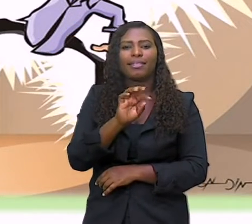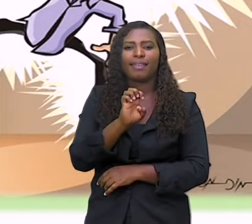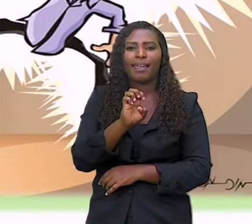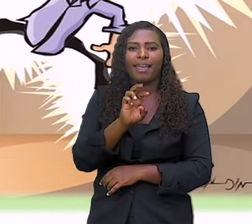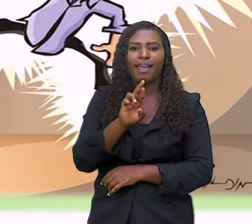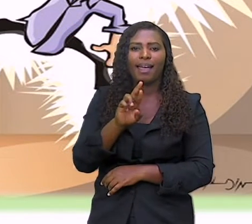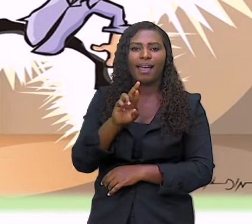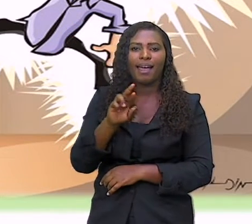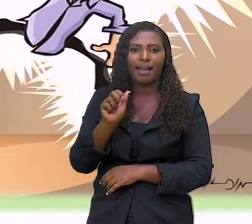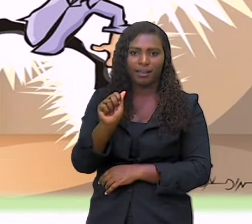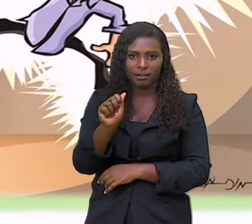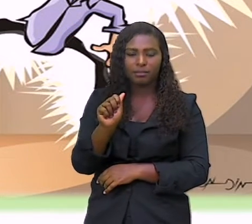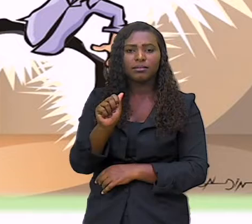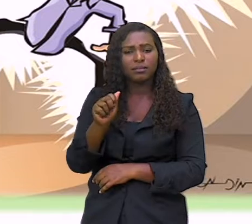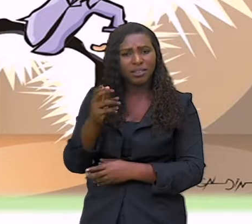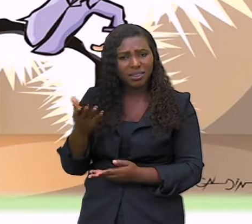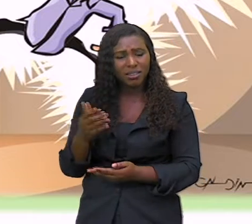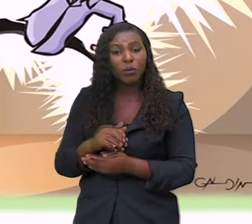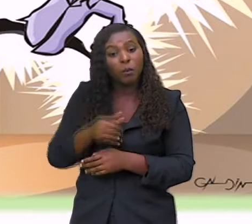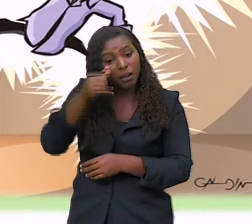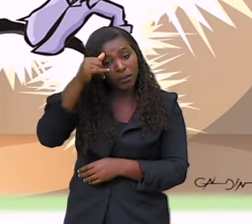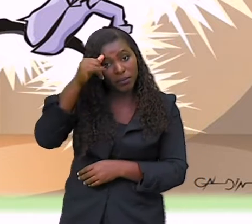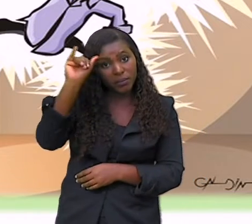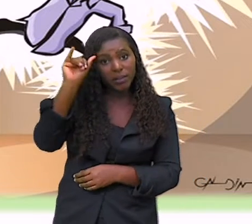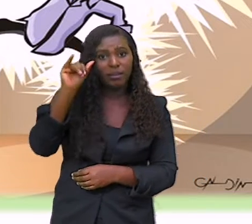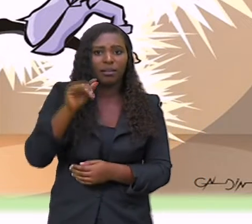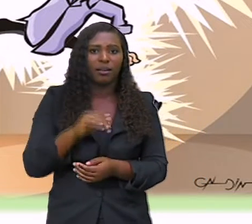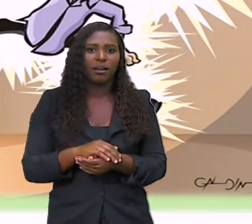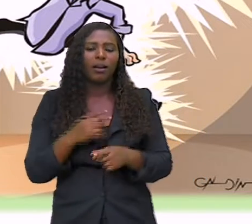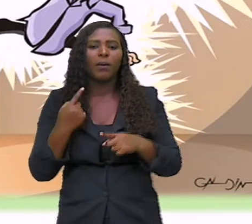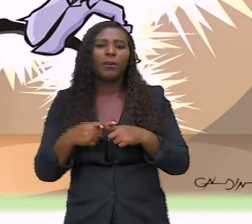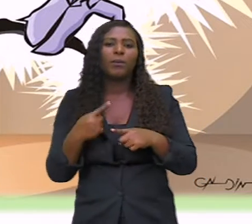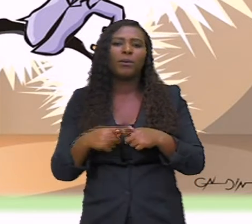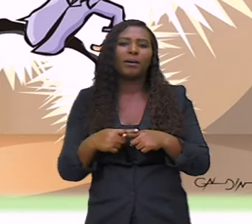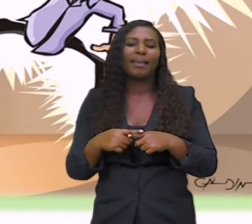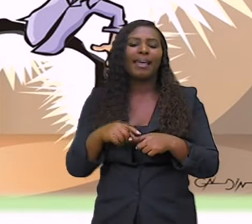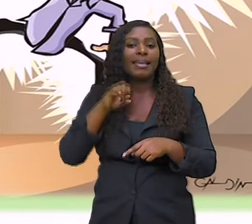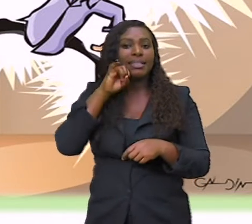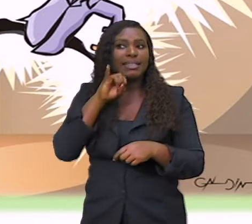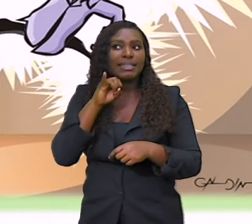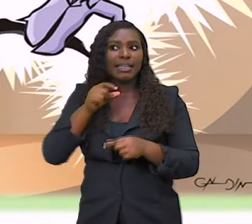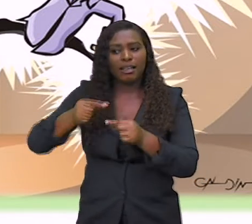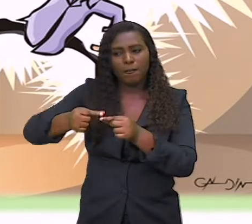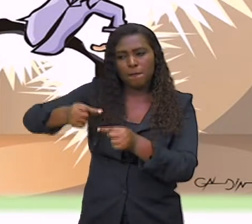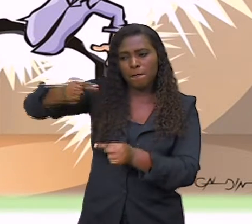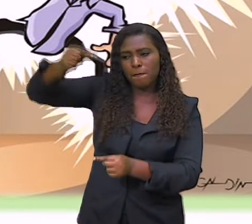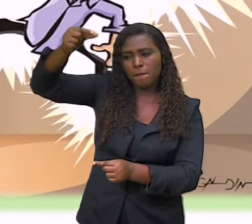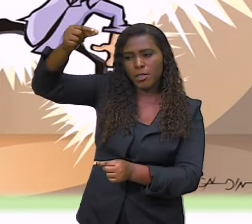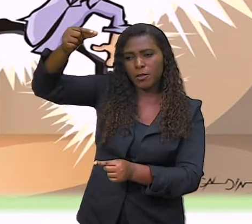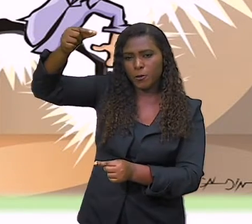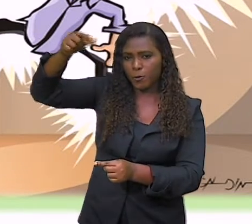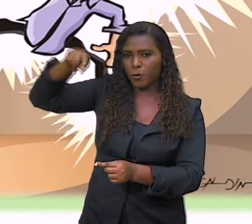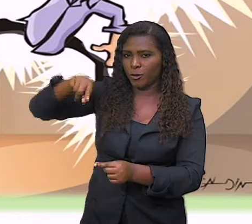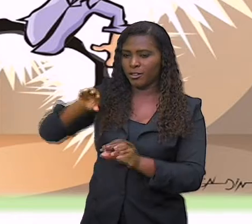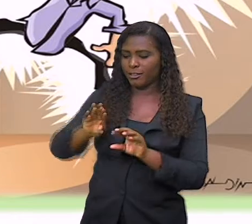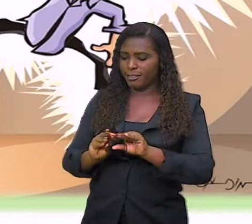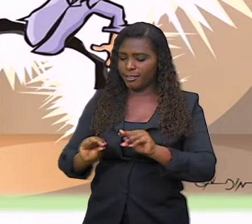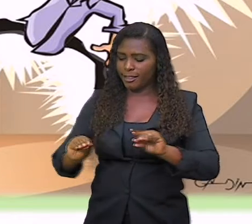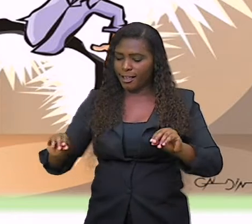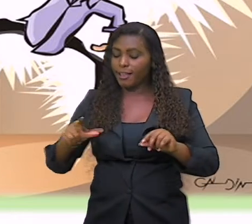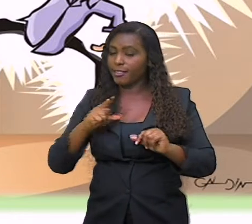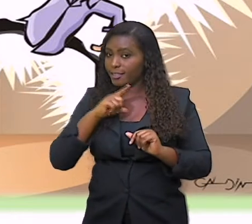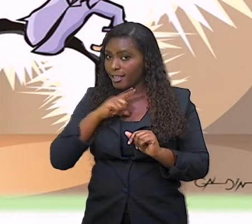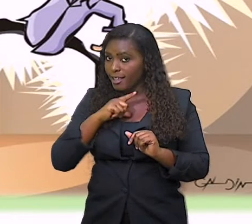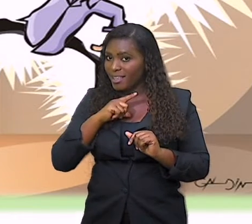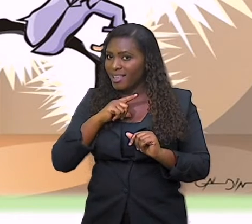à rede elétrica, a corrente será desviada, então, para o solo por meio do fio terra